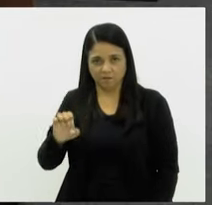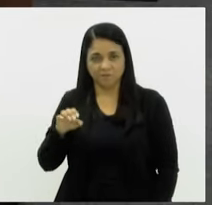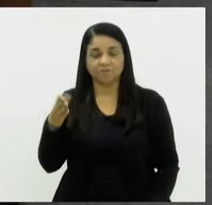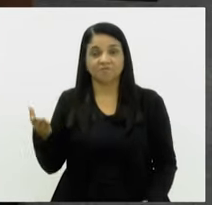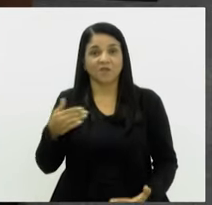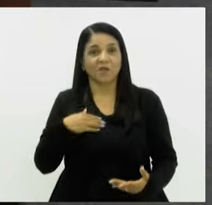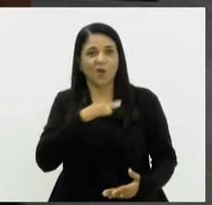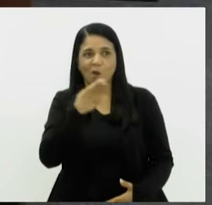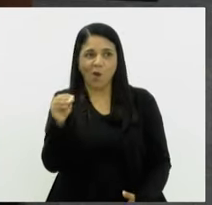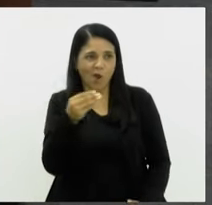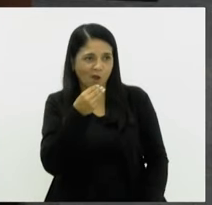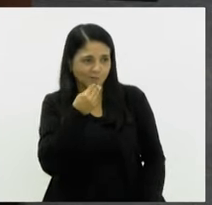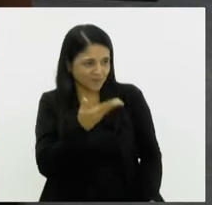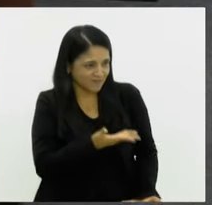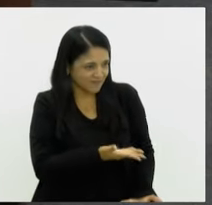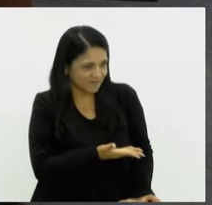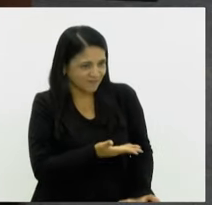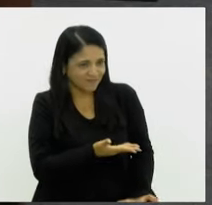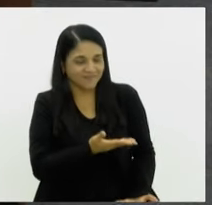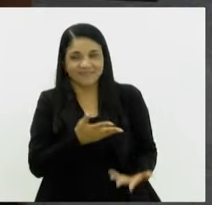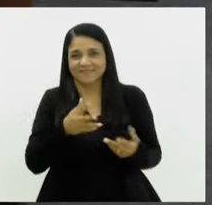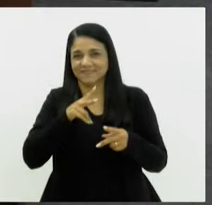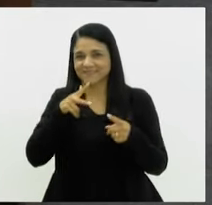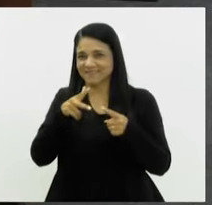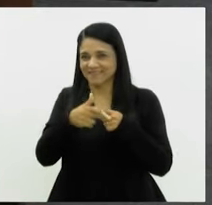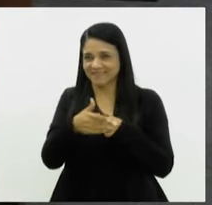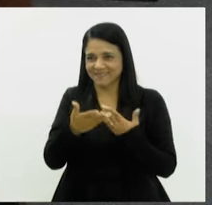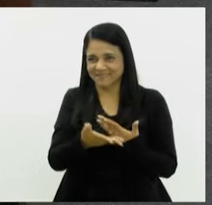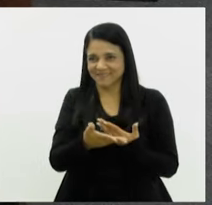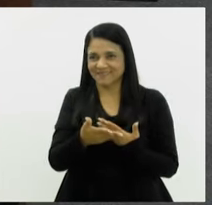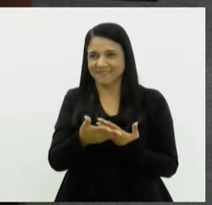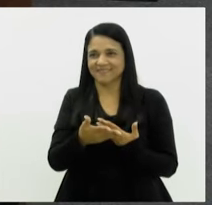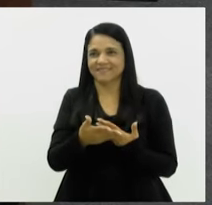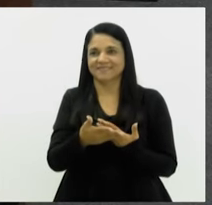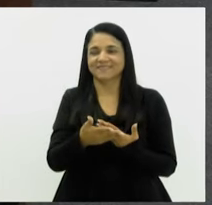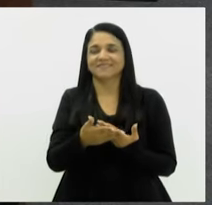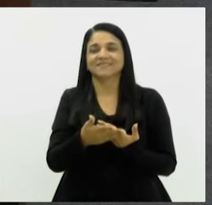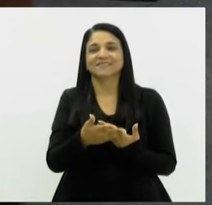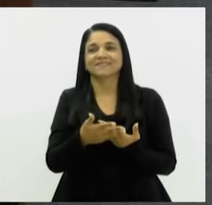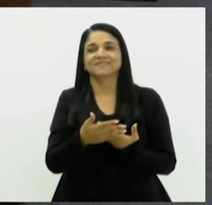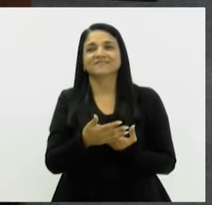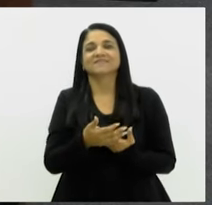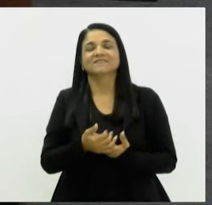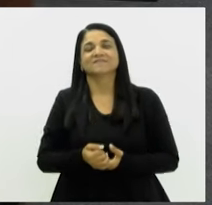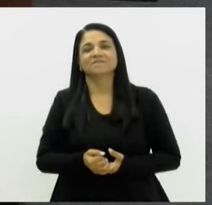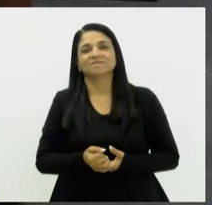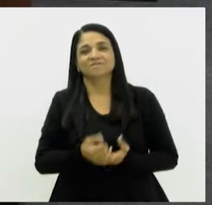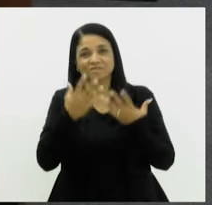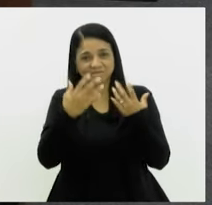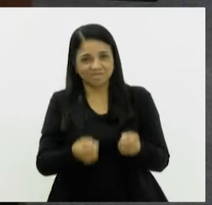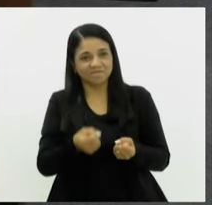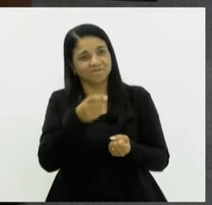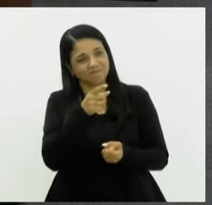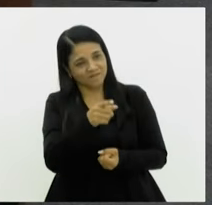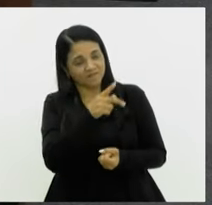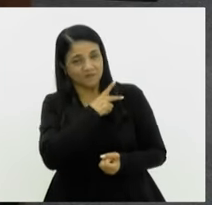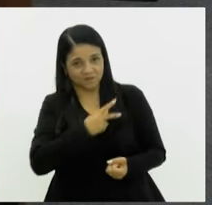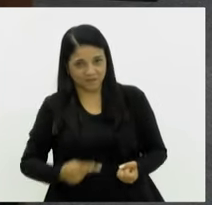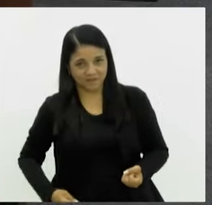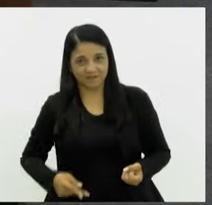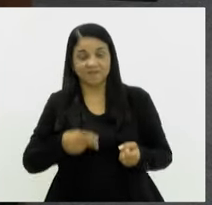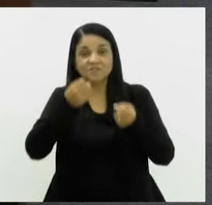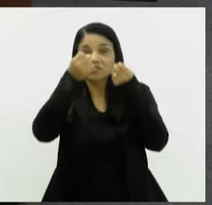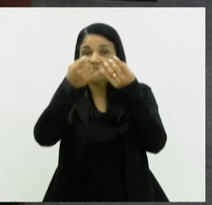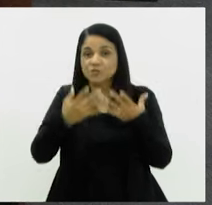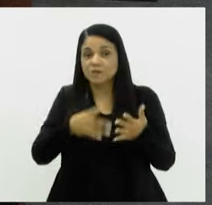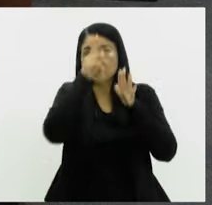dessa oportuna intervenção com a quiescência de Vossa Excelência, quero explicar esse projeto, deputada Renata,